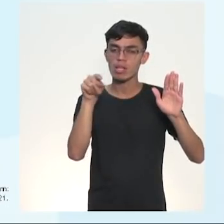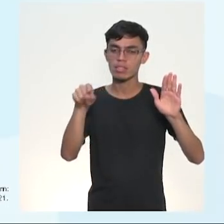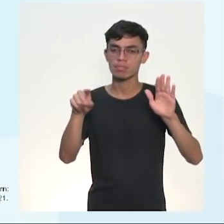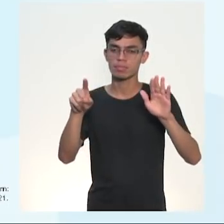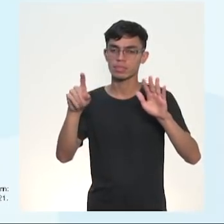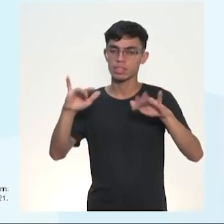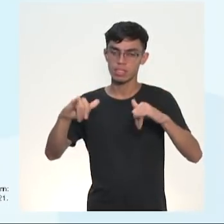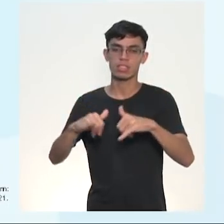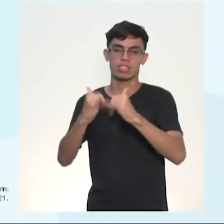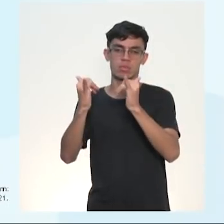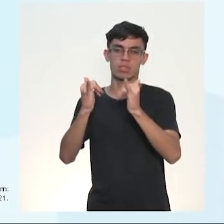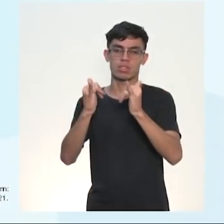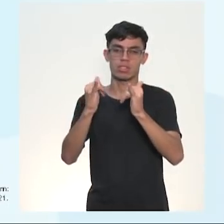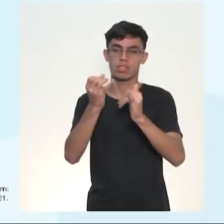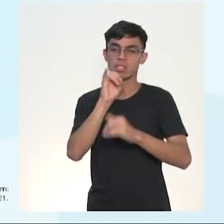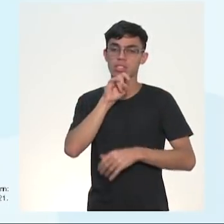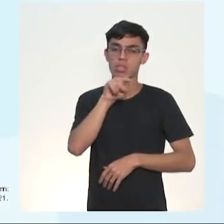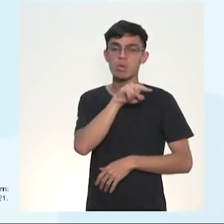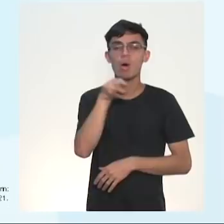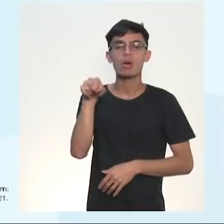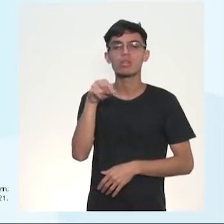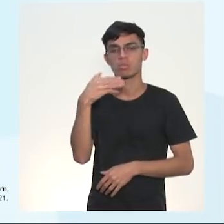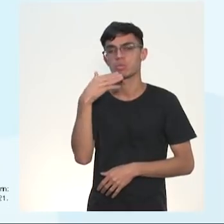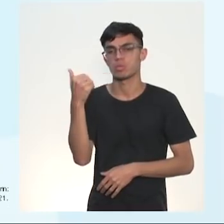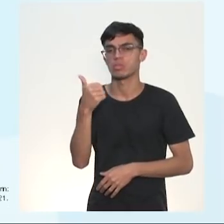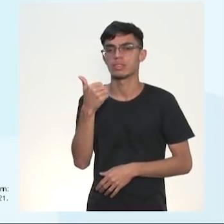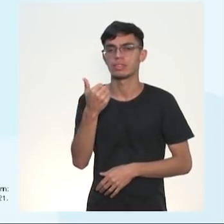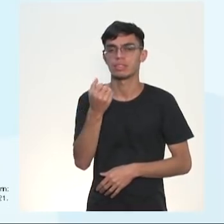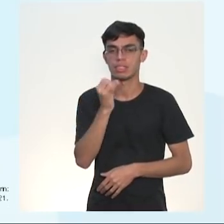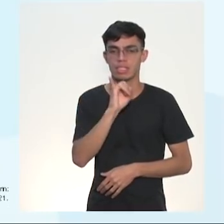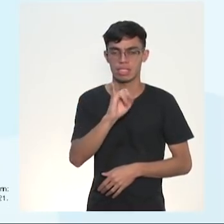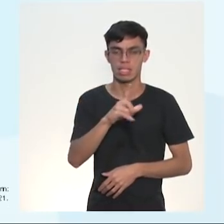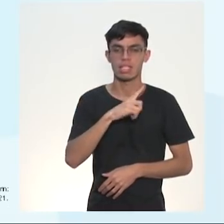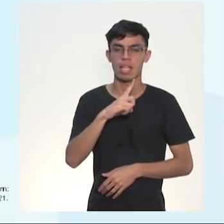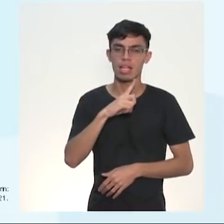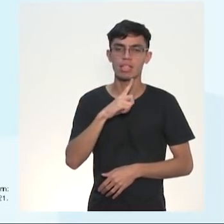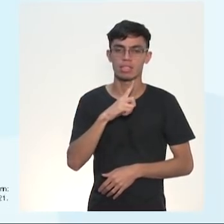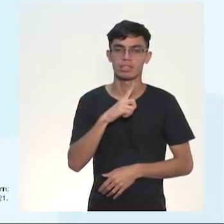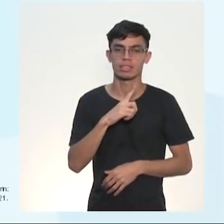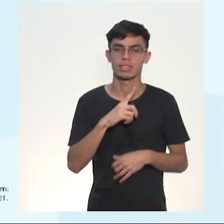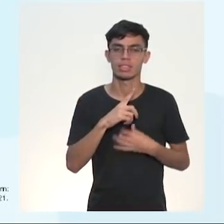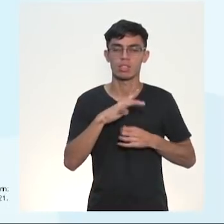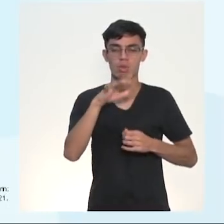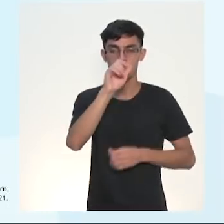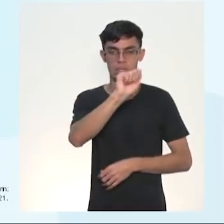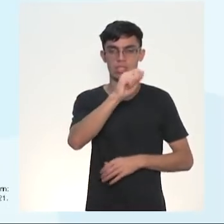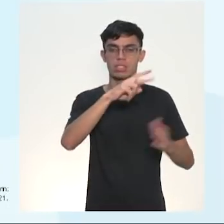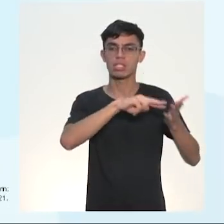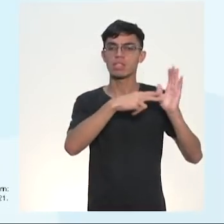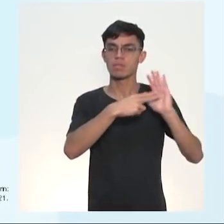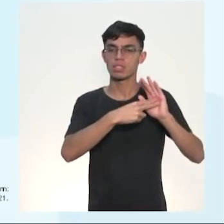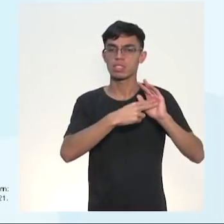mais eficiente ou não. Então, se tiver o selo com A, quer dizer que esse aparelho